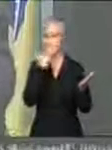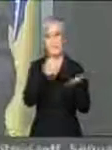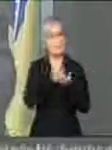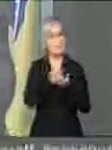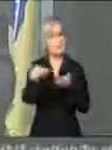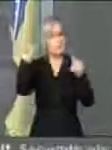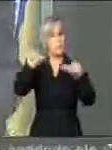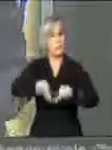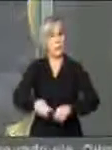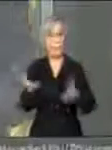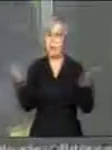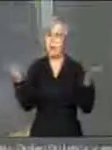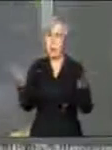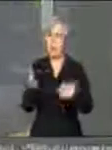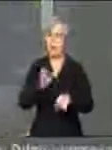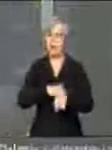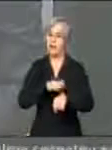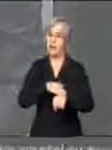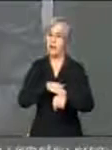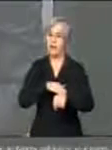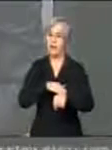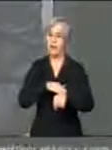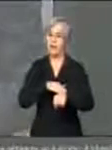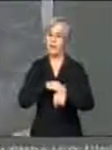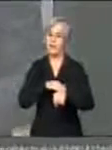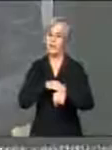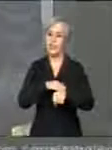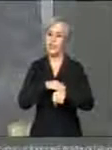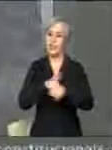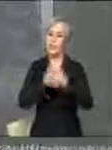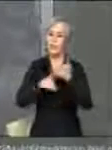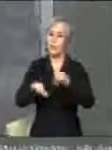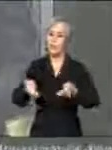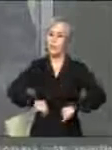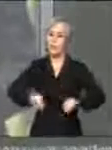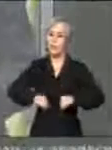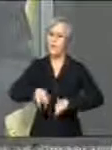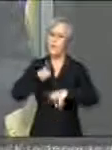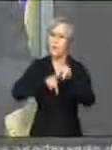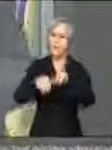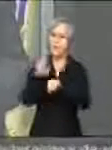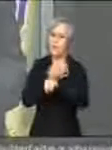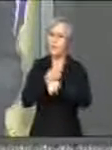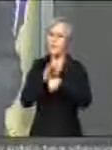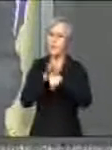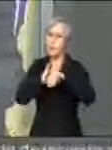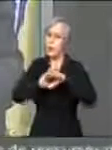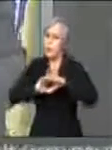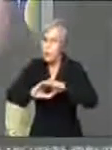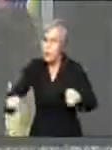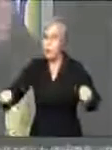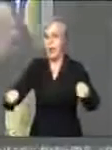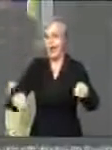momento de curar as feridas deixadas por Dilma. Hoje,